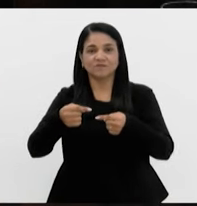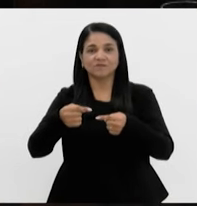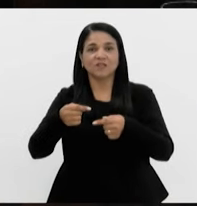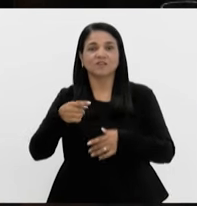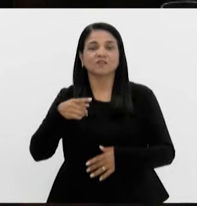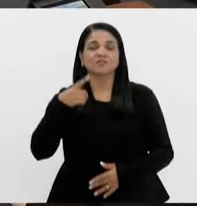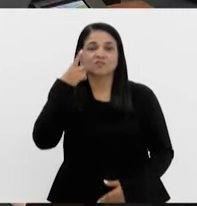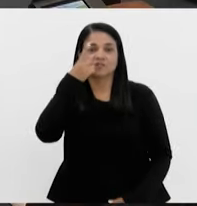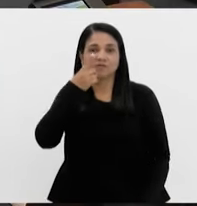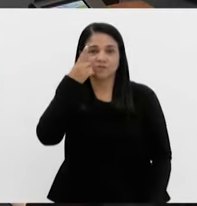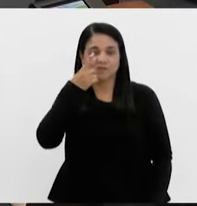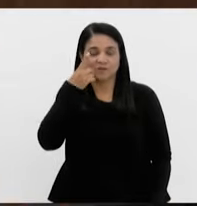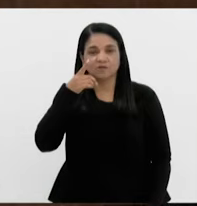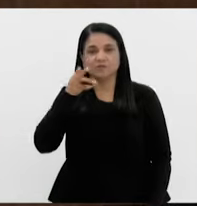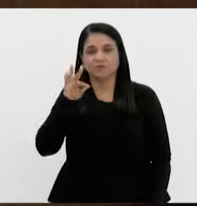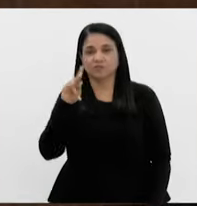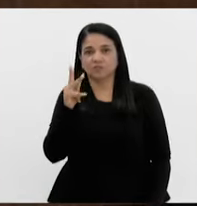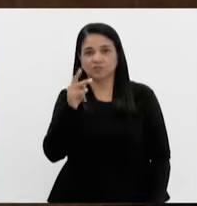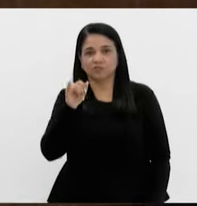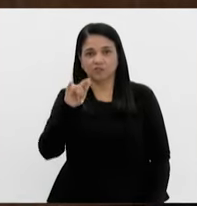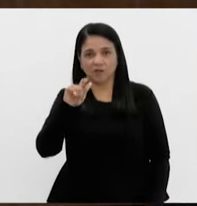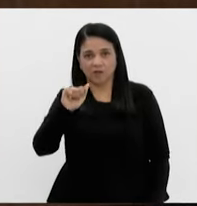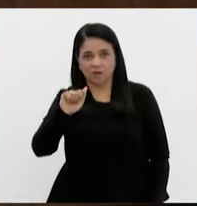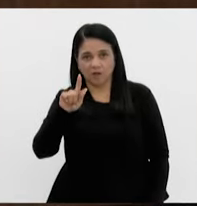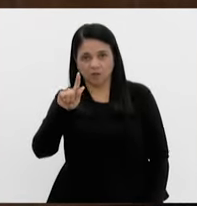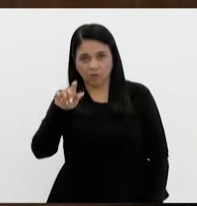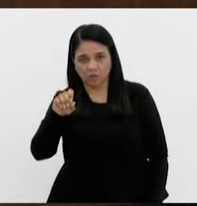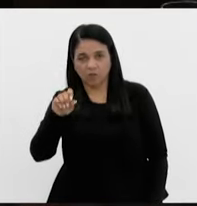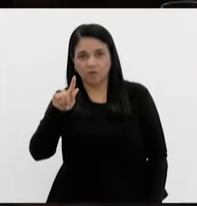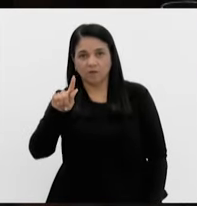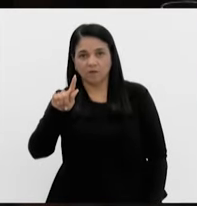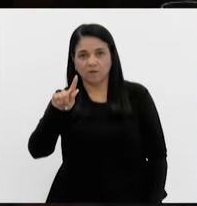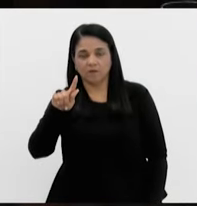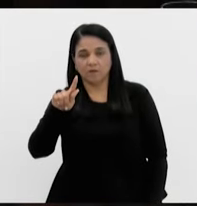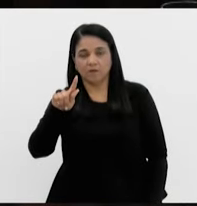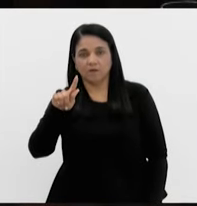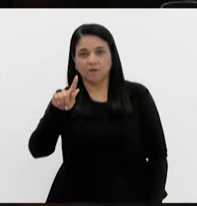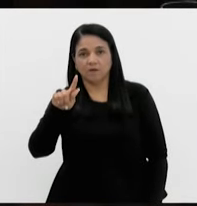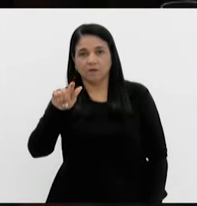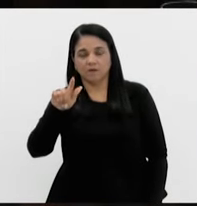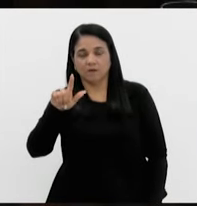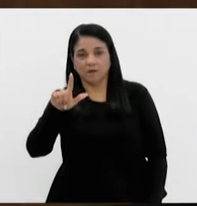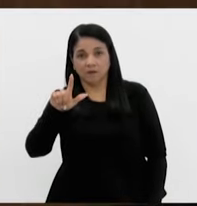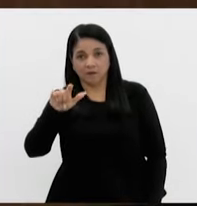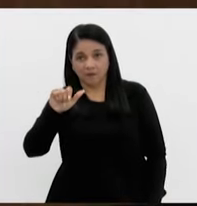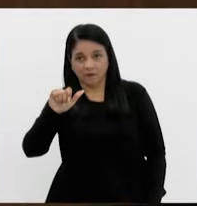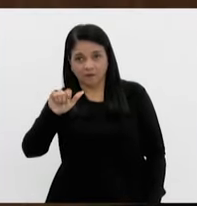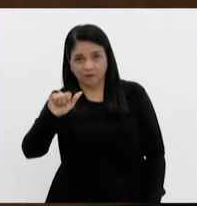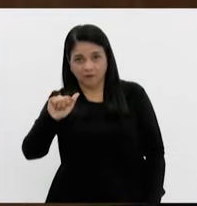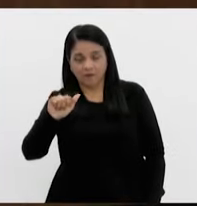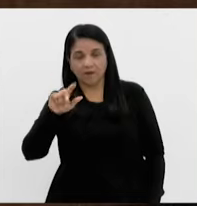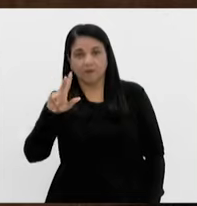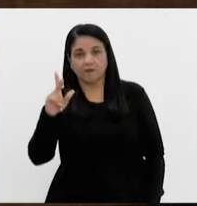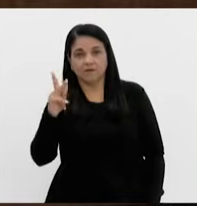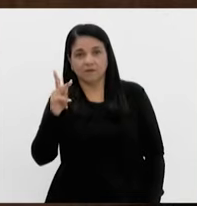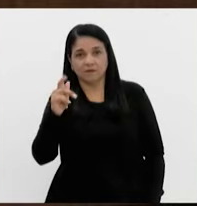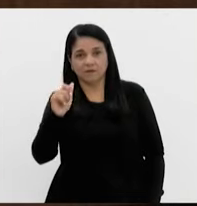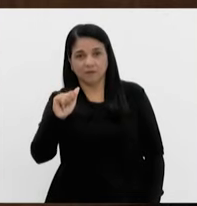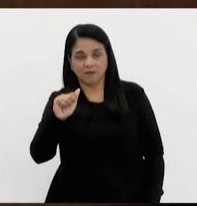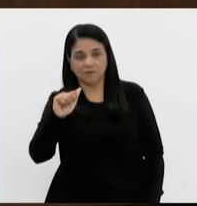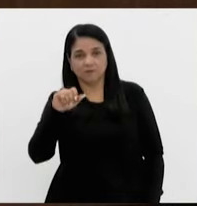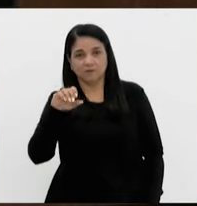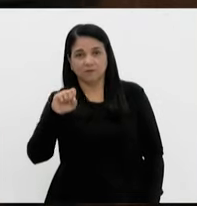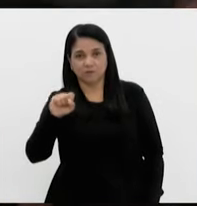Thiago galasso eh gostaria de entra uterina desculpa é esse projeto é um projeto que eu tenho com muito